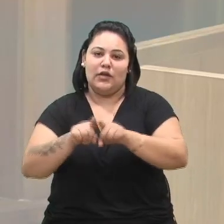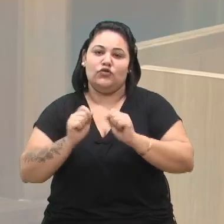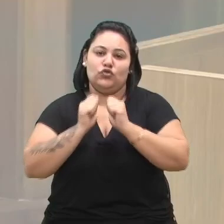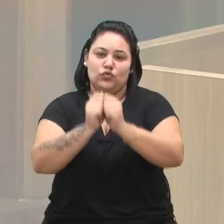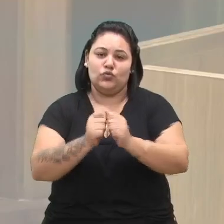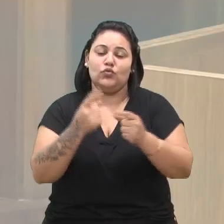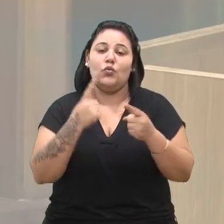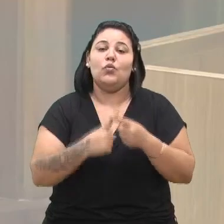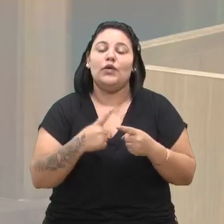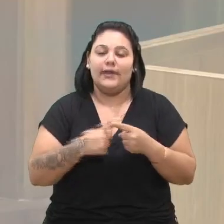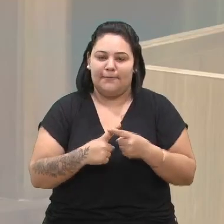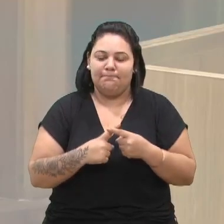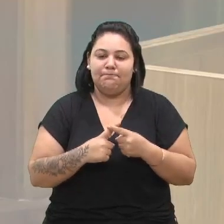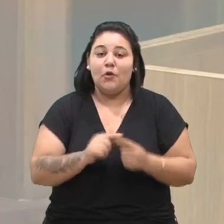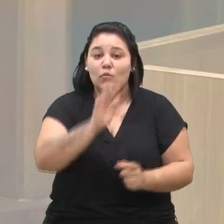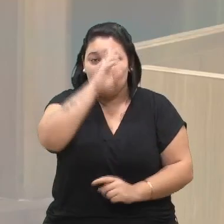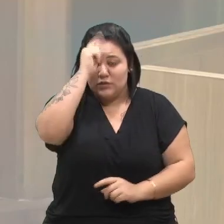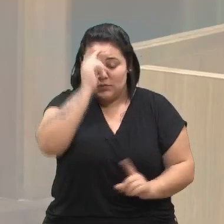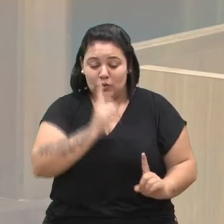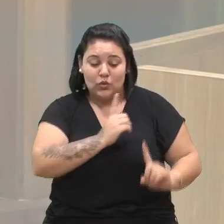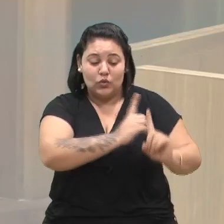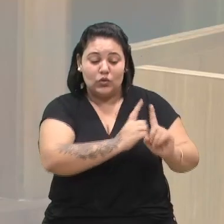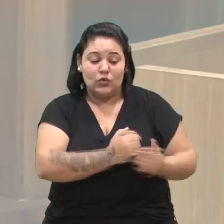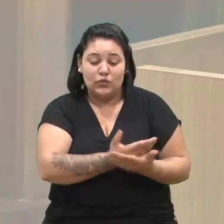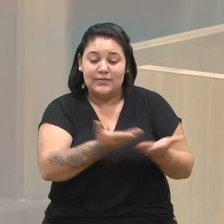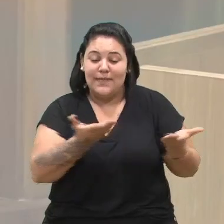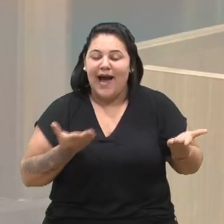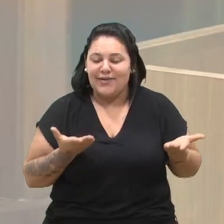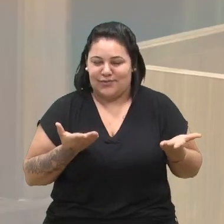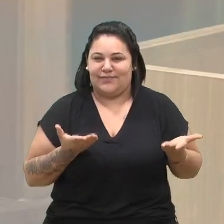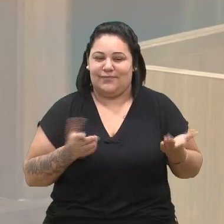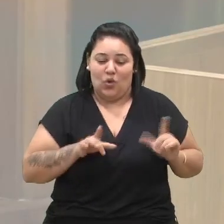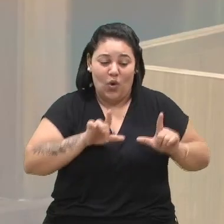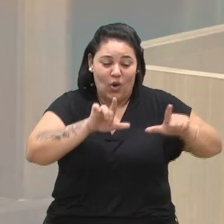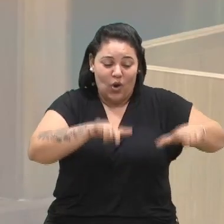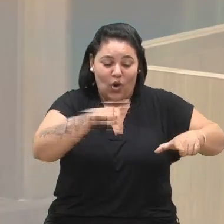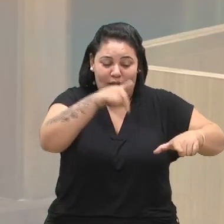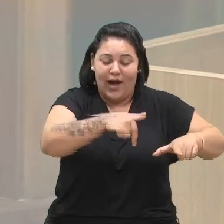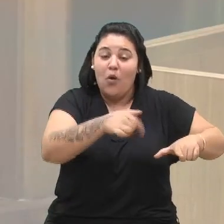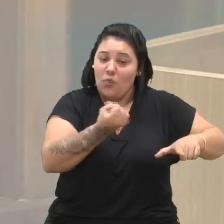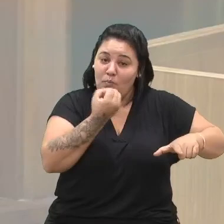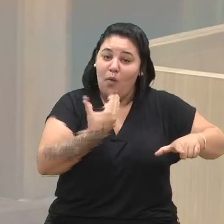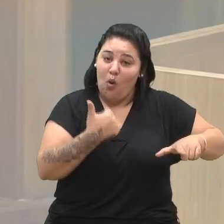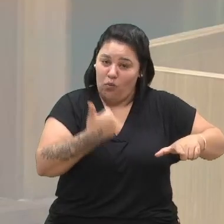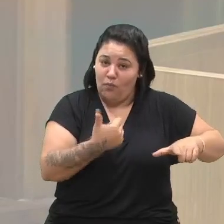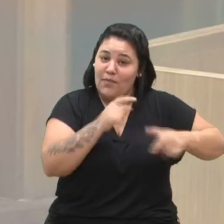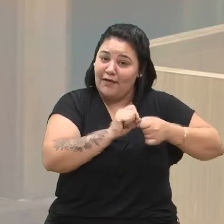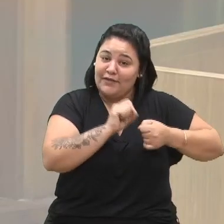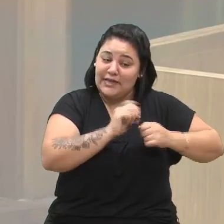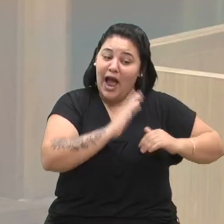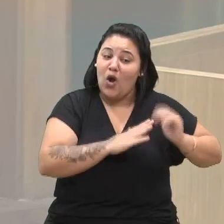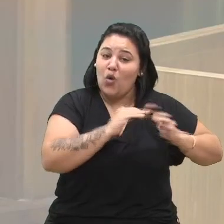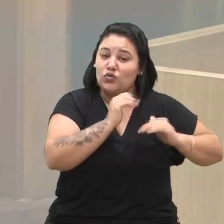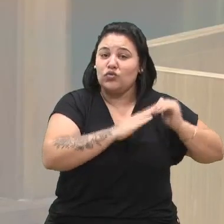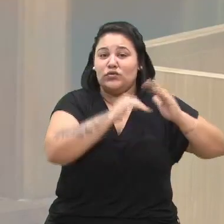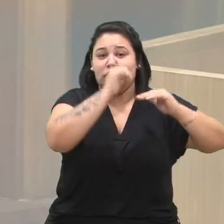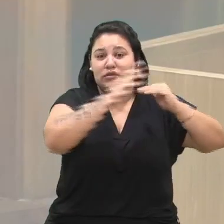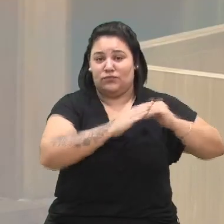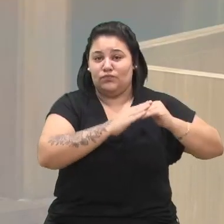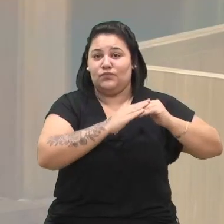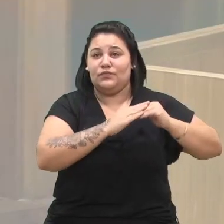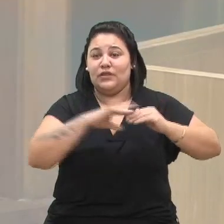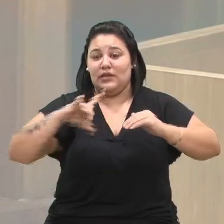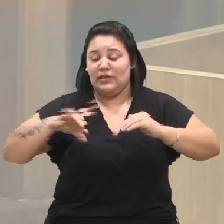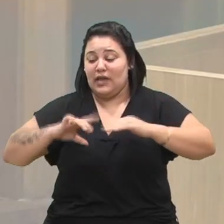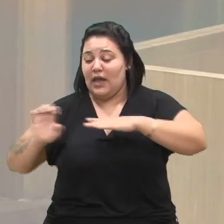o município achou um espaço, então encontrou um espaço favorável à construção. E tem empresários,